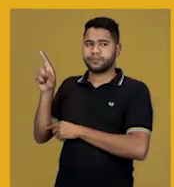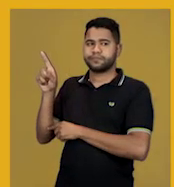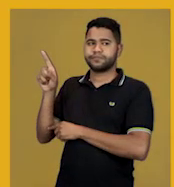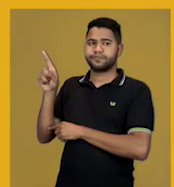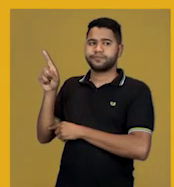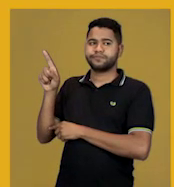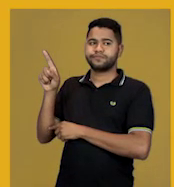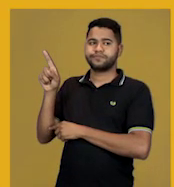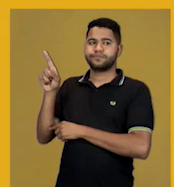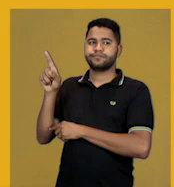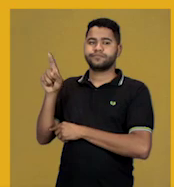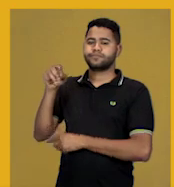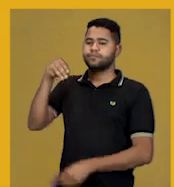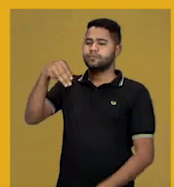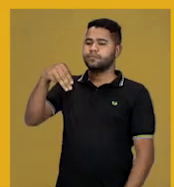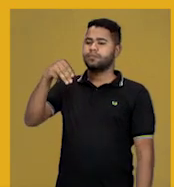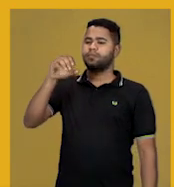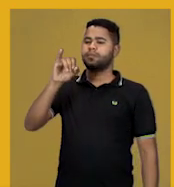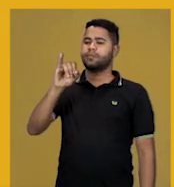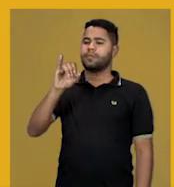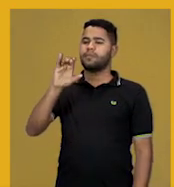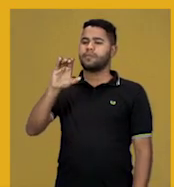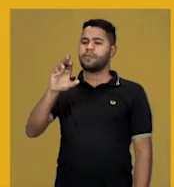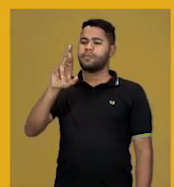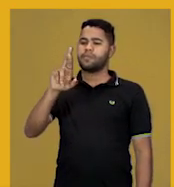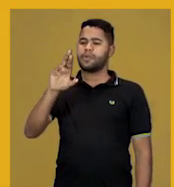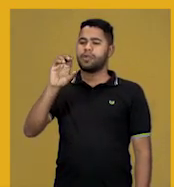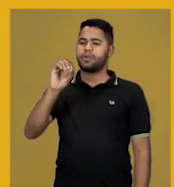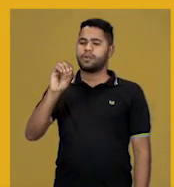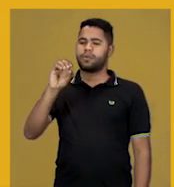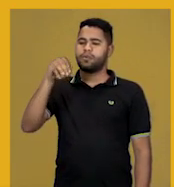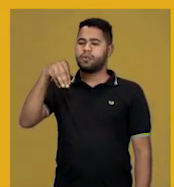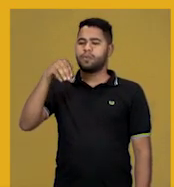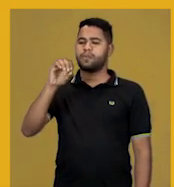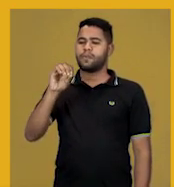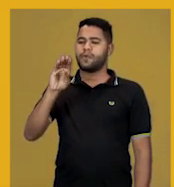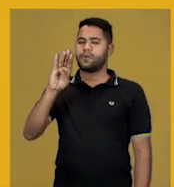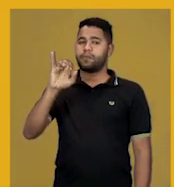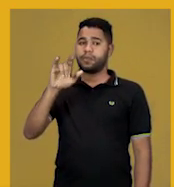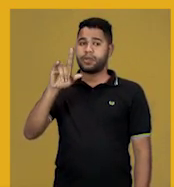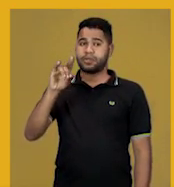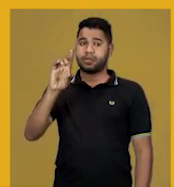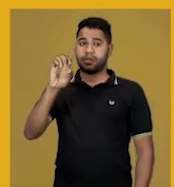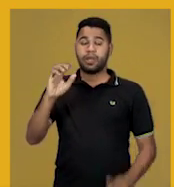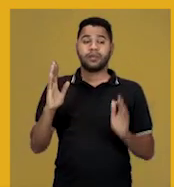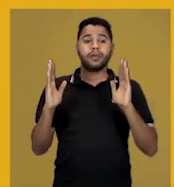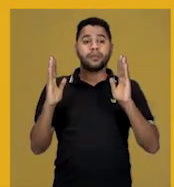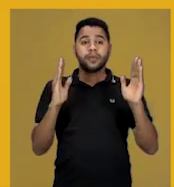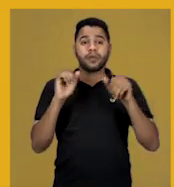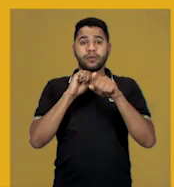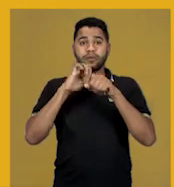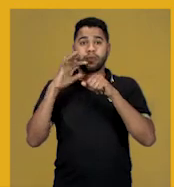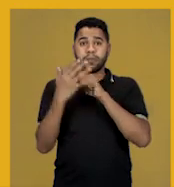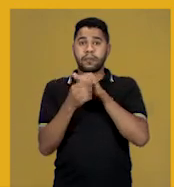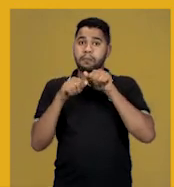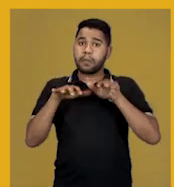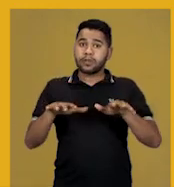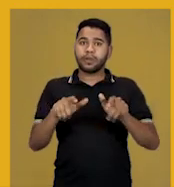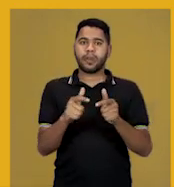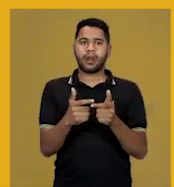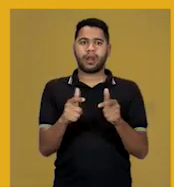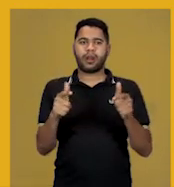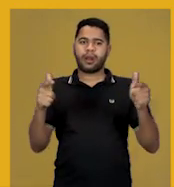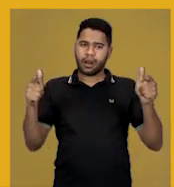é Micromobilidade cresce durante a pandemia. E aí nós vamos ver que nós temos aí um subtítulo que